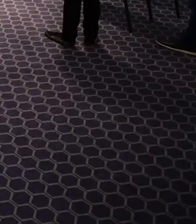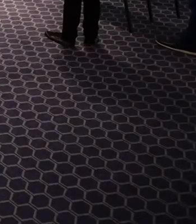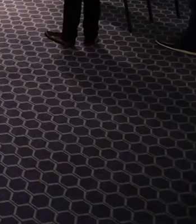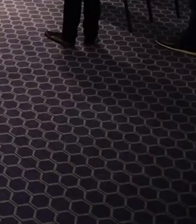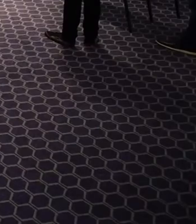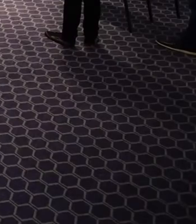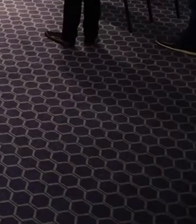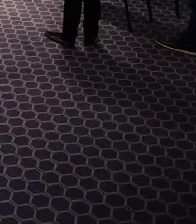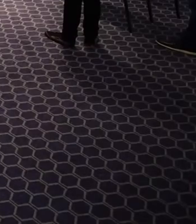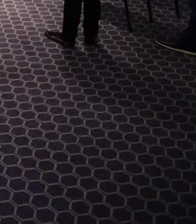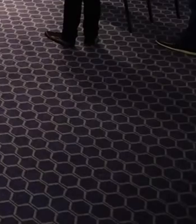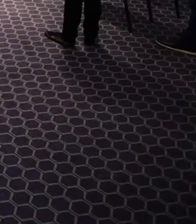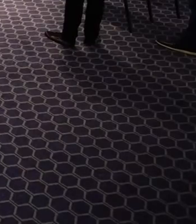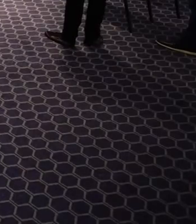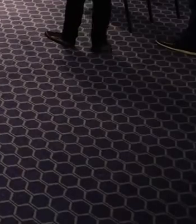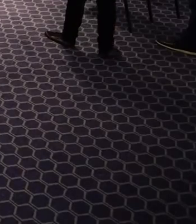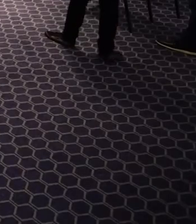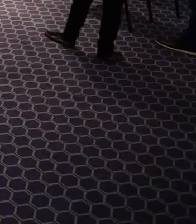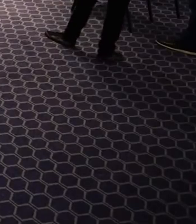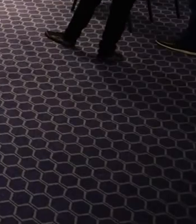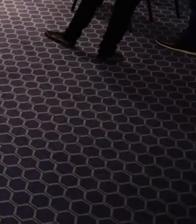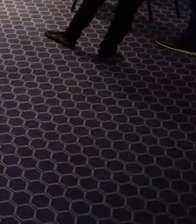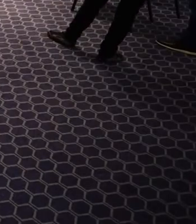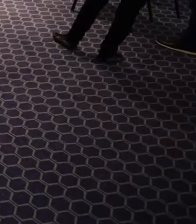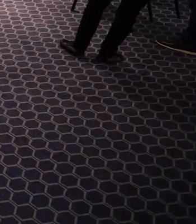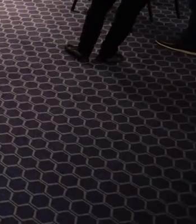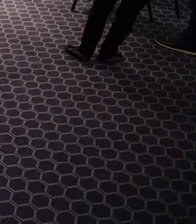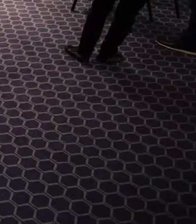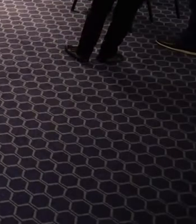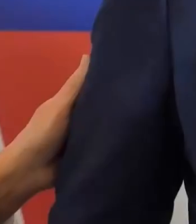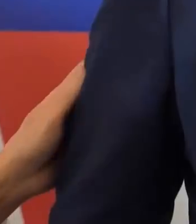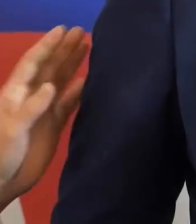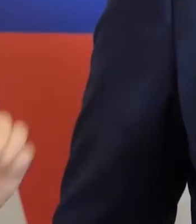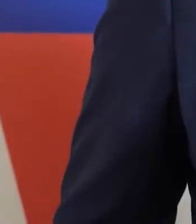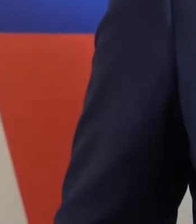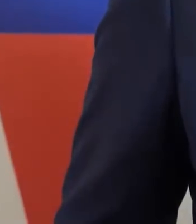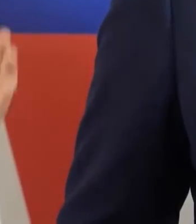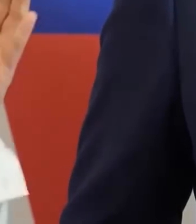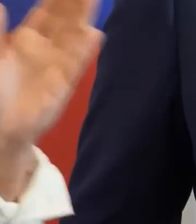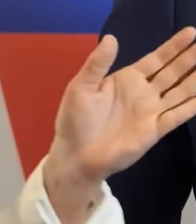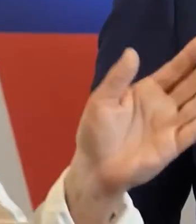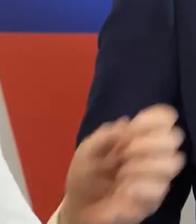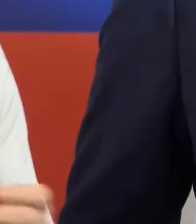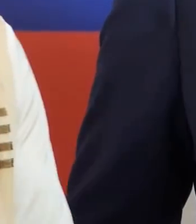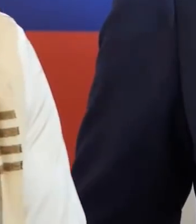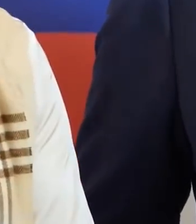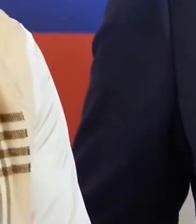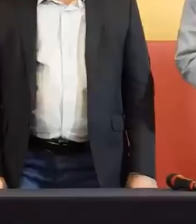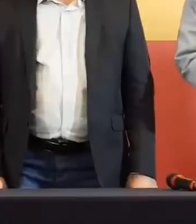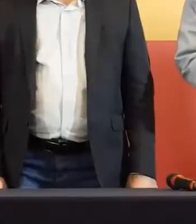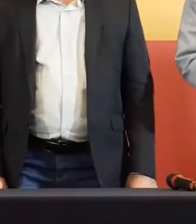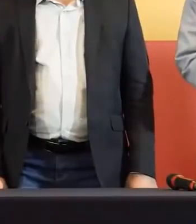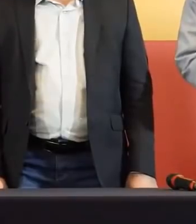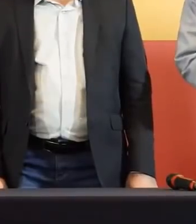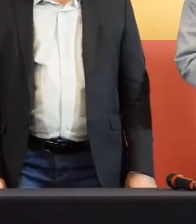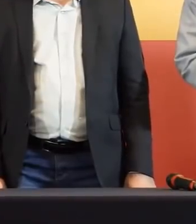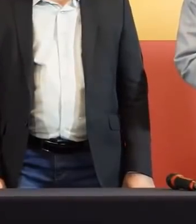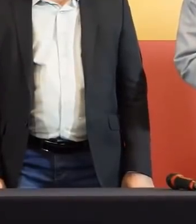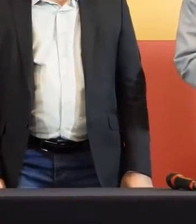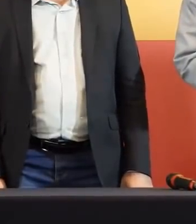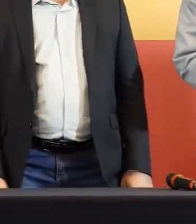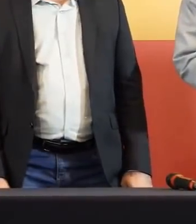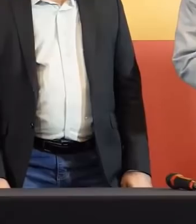do Solidariedade, que vocês conhecem, a Luciana, do PCdoB, Siqueira, do PSB, o Wesley, que é porta-voz da rede, e o